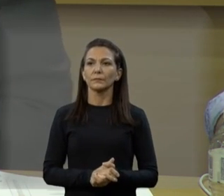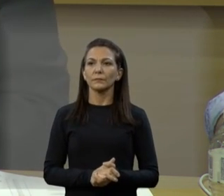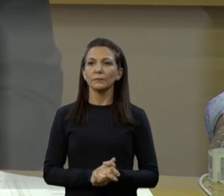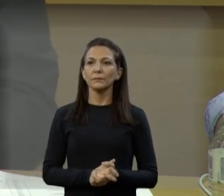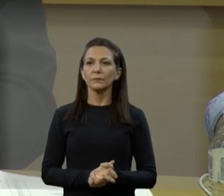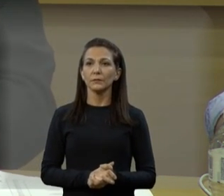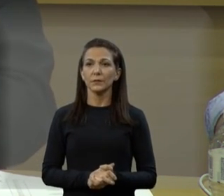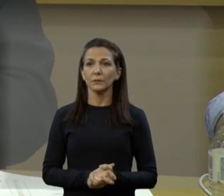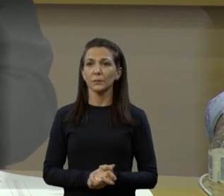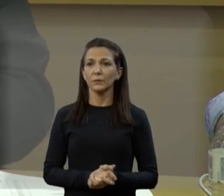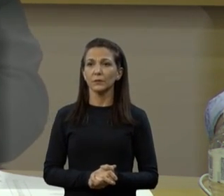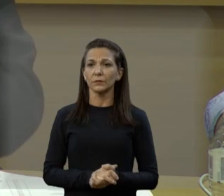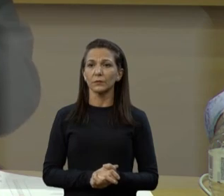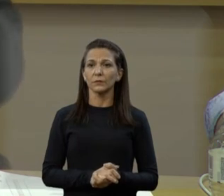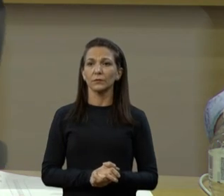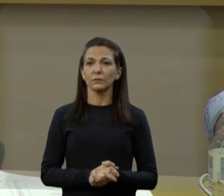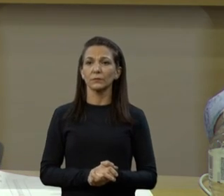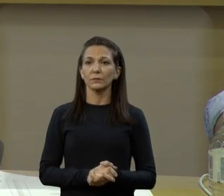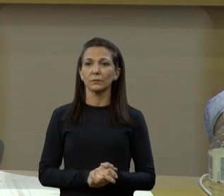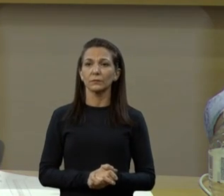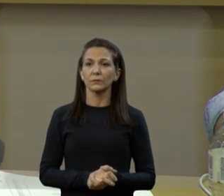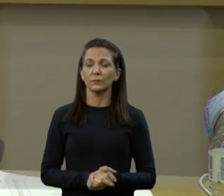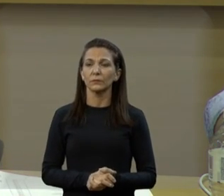e foi retirado o